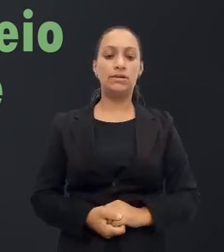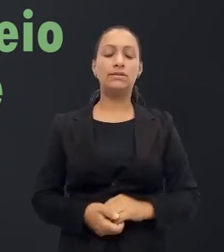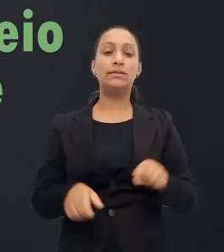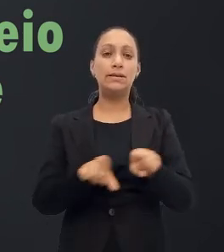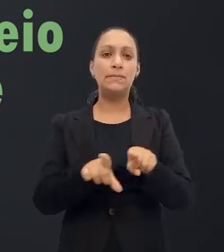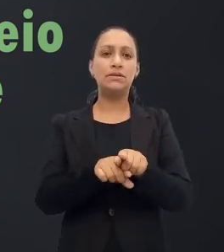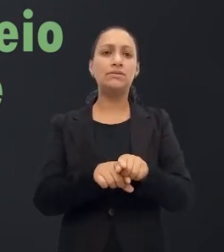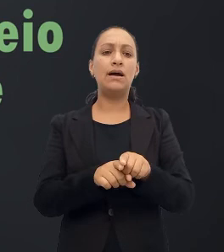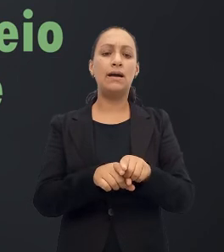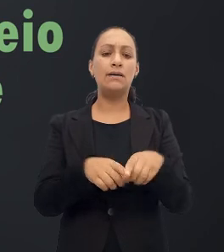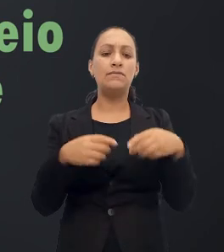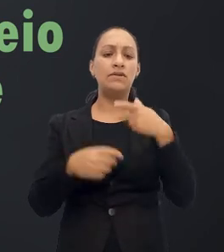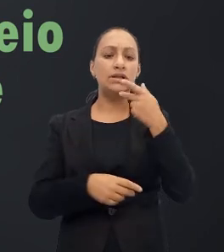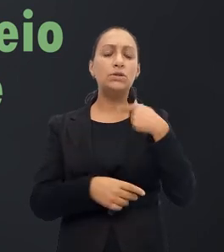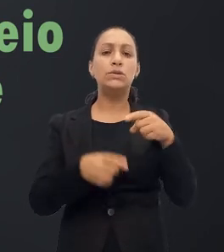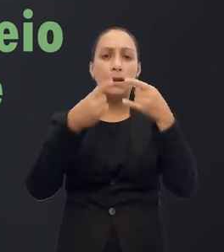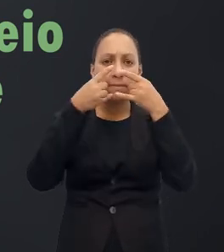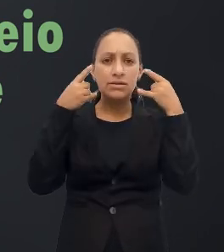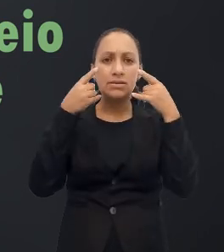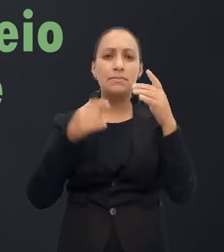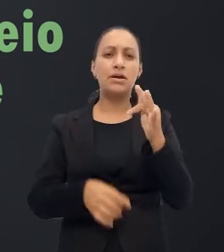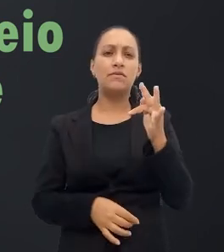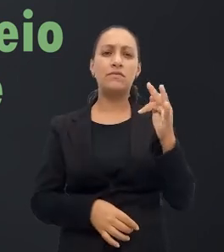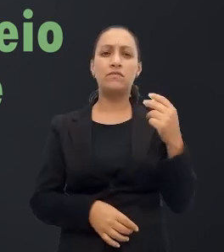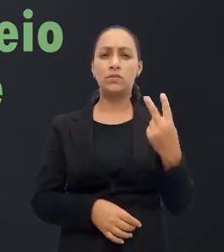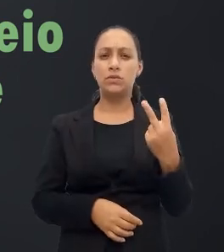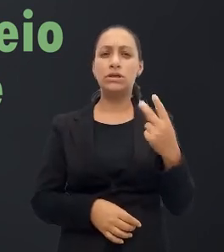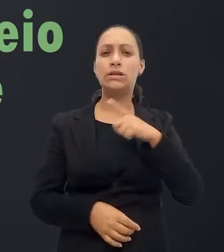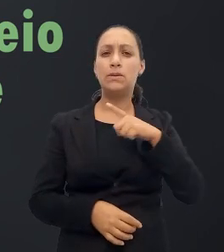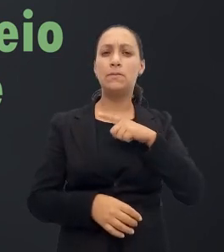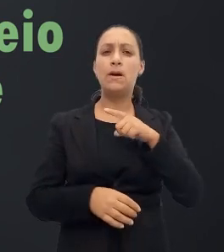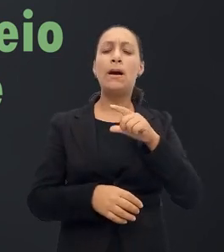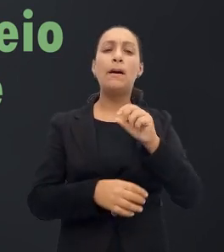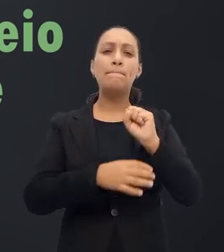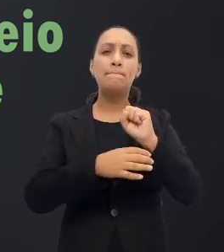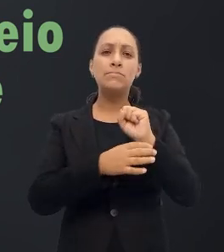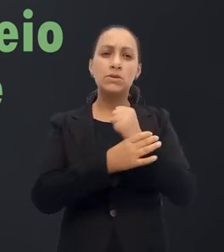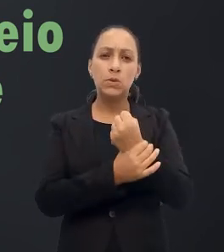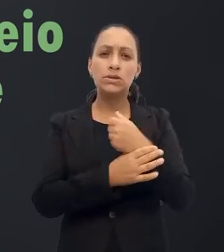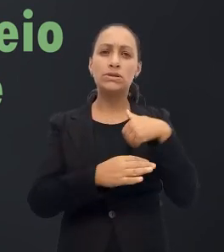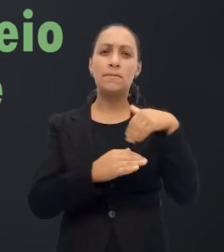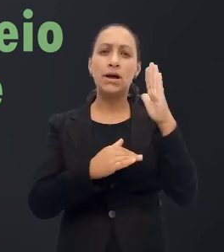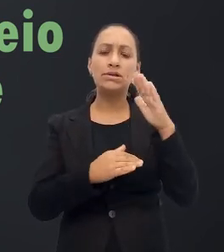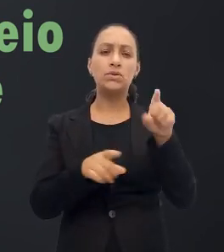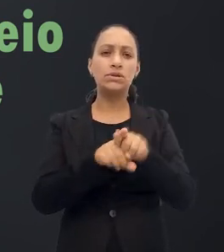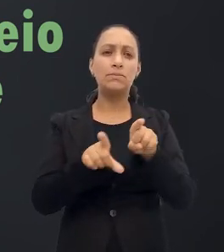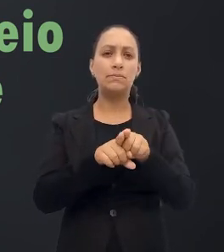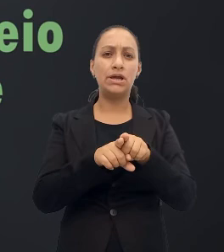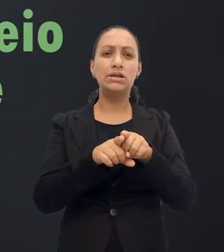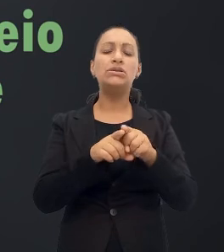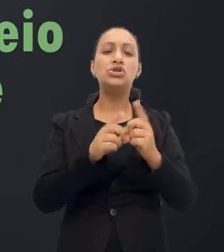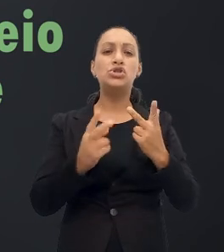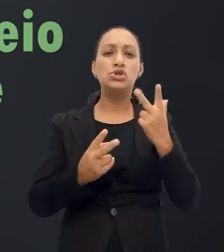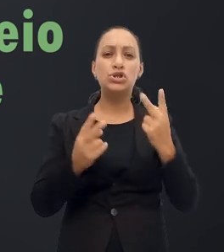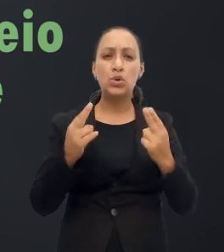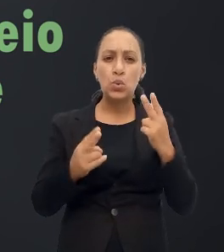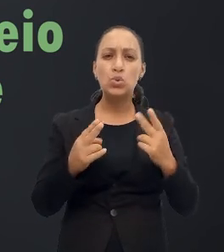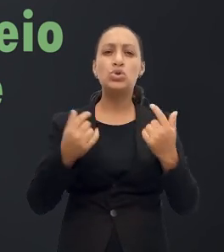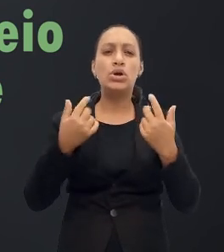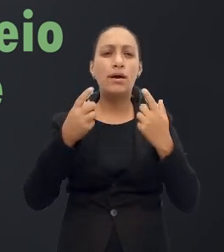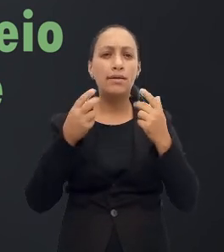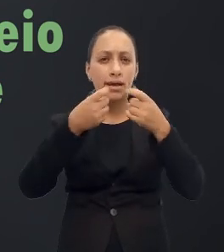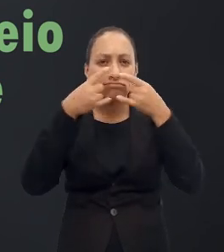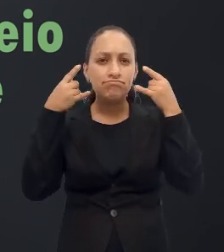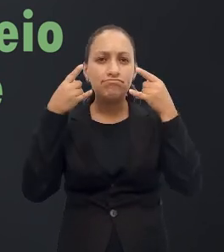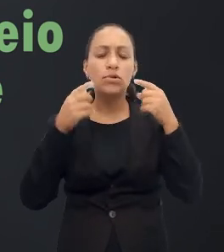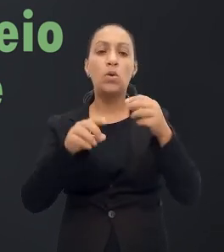PFF2, né, que é uma máscara que tem uma proteção um pouco maior, ou a máscara cirúrgica, ou de tripla proteção, a máscara de pano que seja